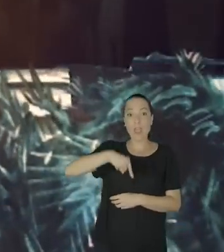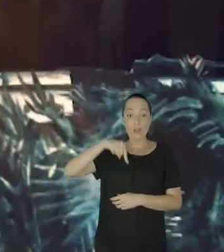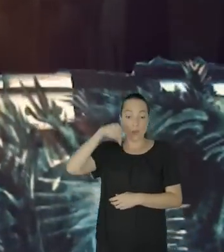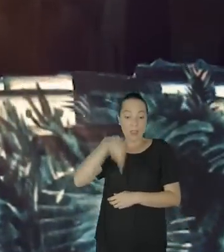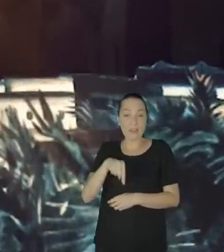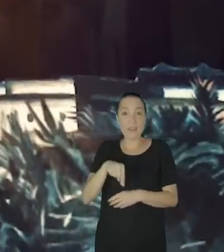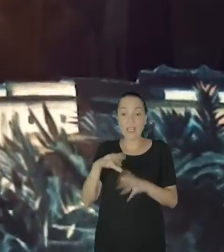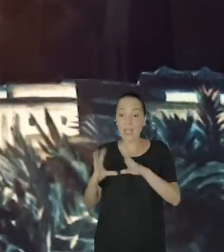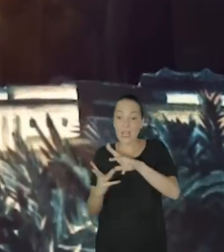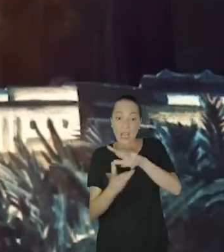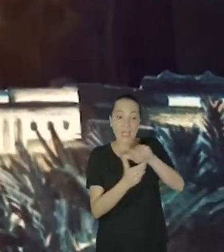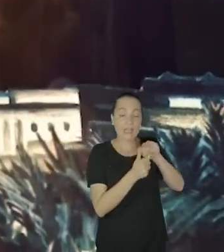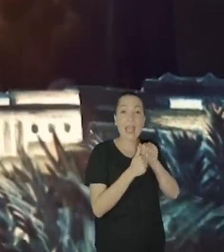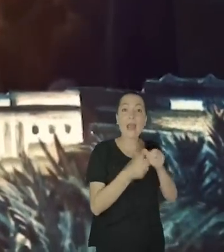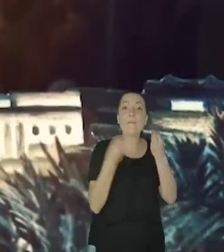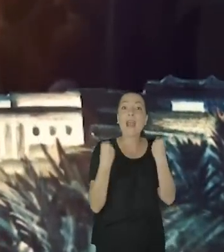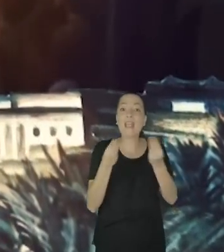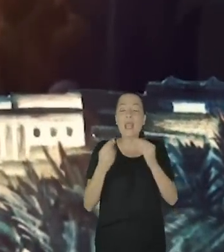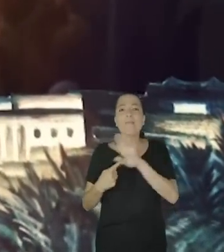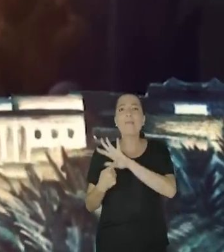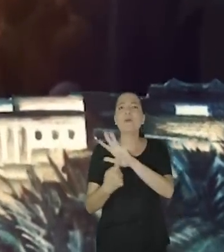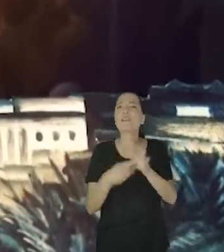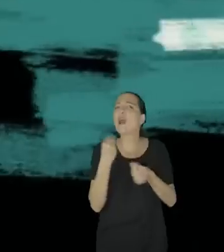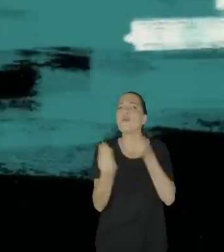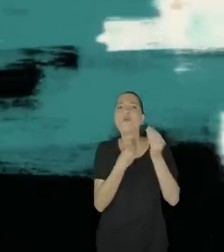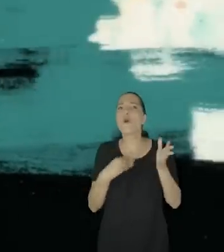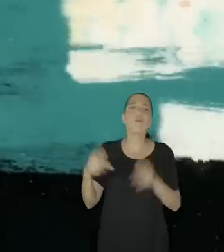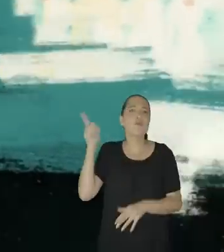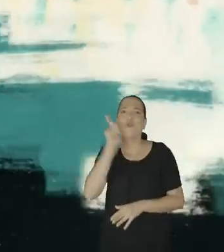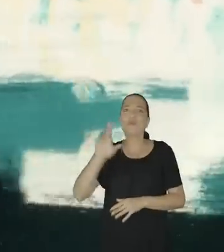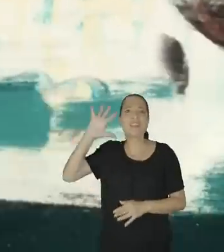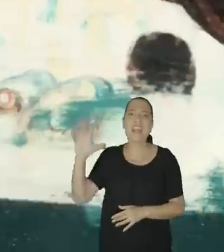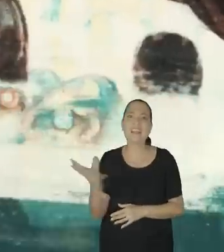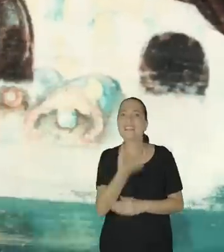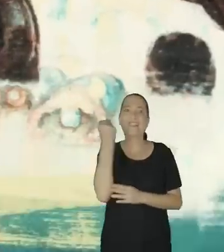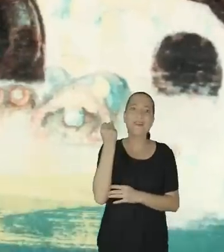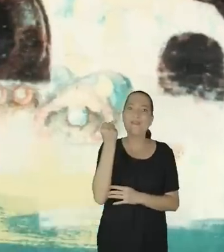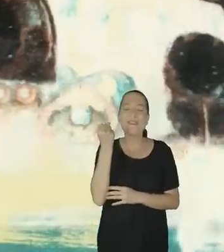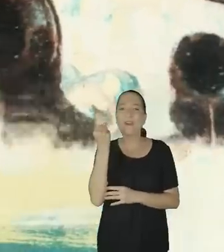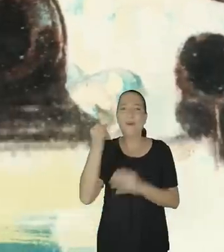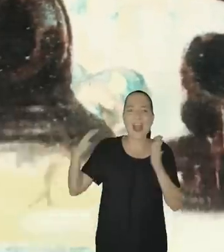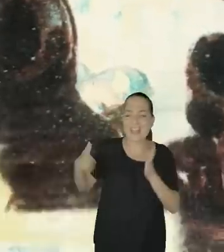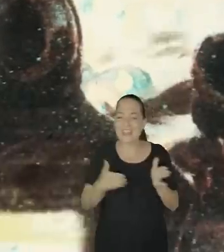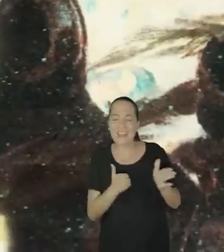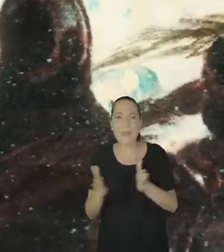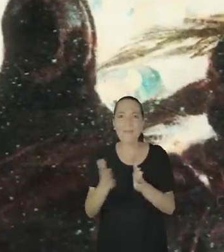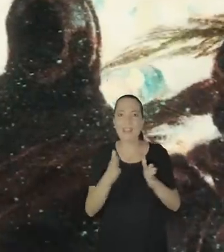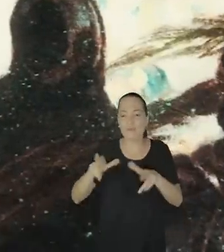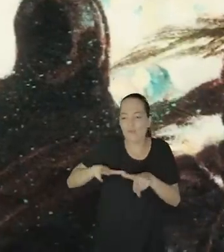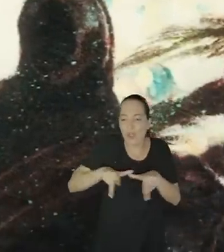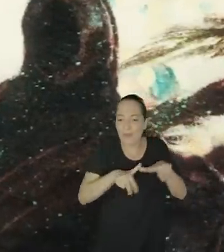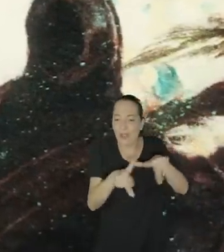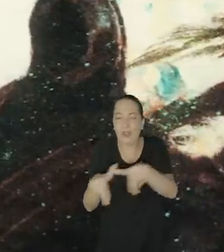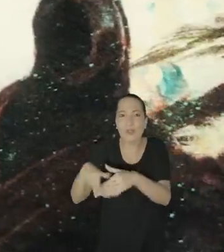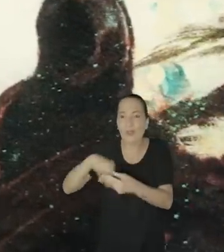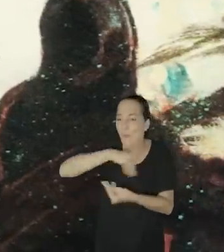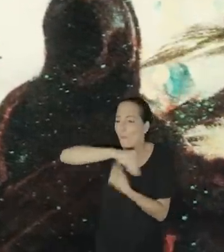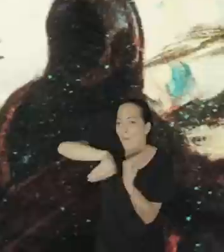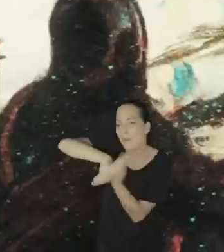da salvação. Ele caminhou entre nós, curando os enfermos, alimentando os